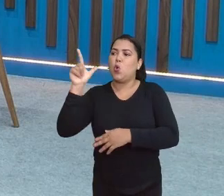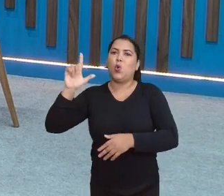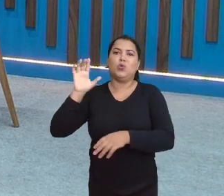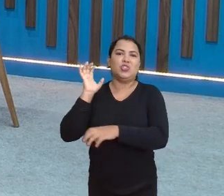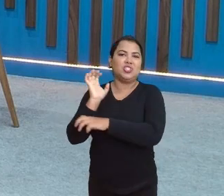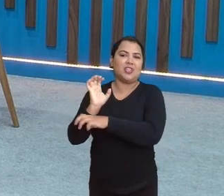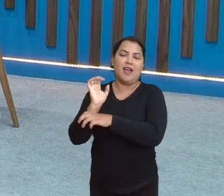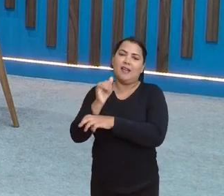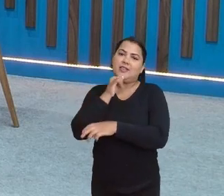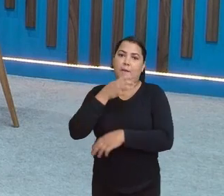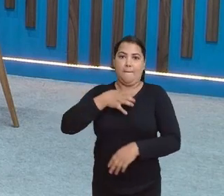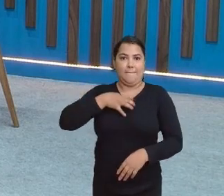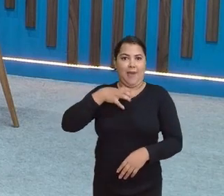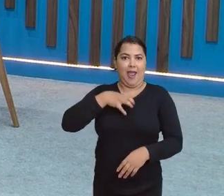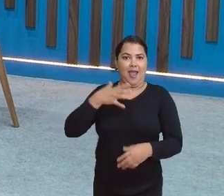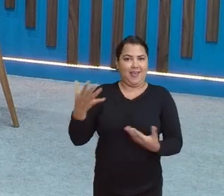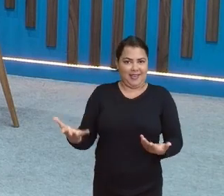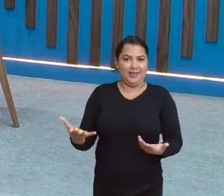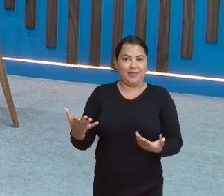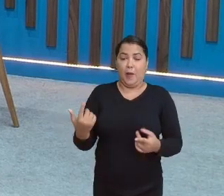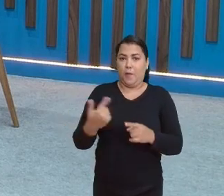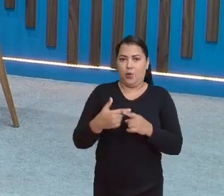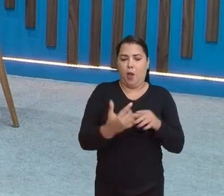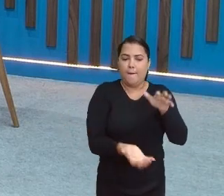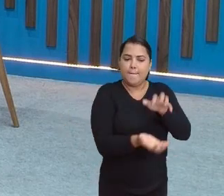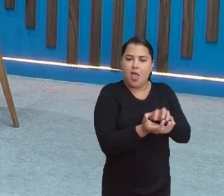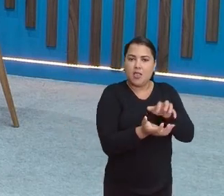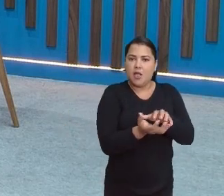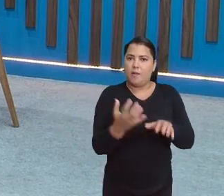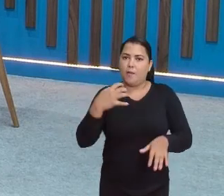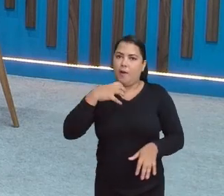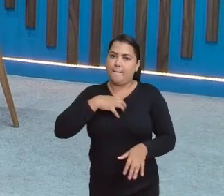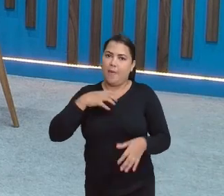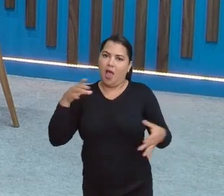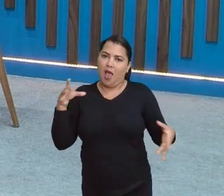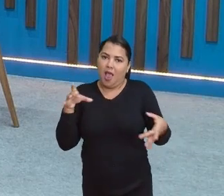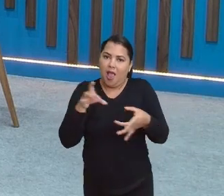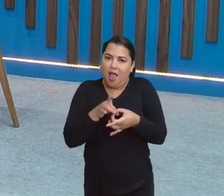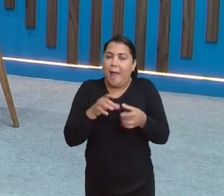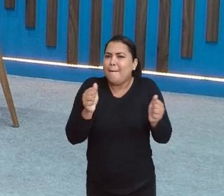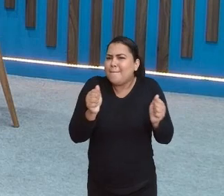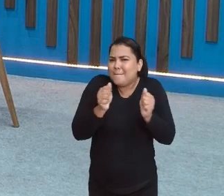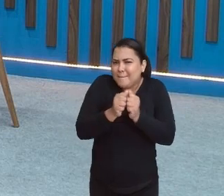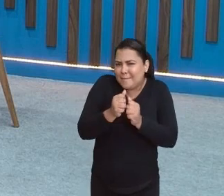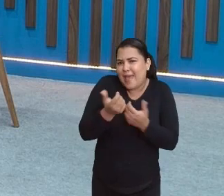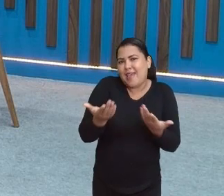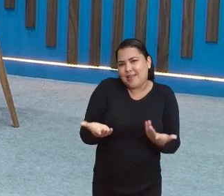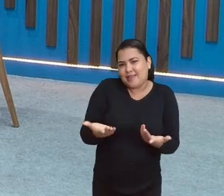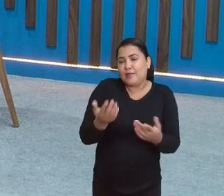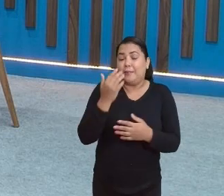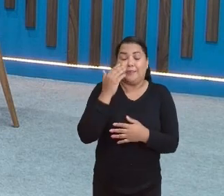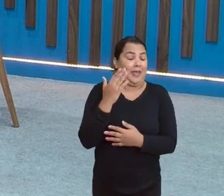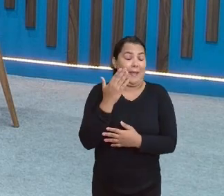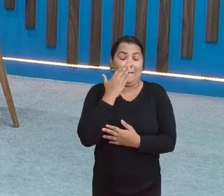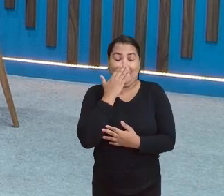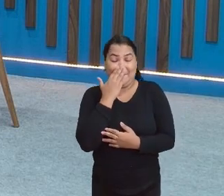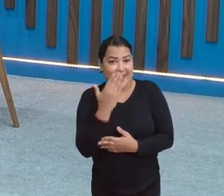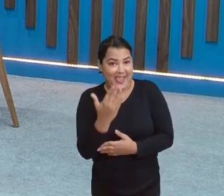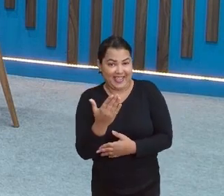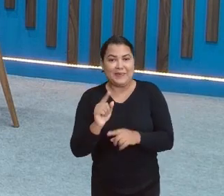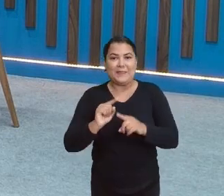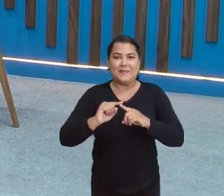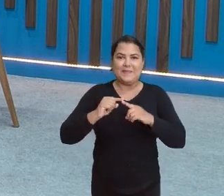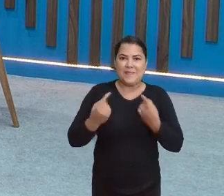dos costumes da Bahia. Mesmo sendo próximo, a gente tem muitas coisas dessa diversidade cultural, né? Mesmo pela proximidade, eu